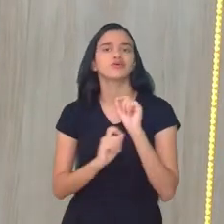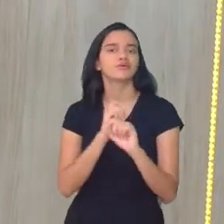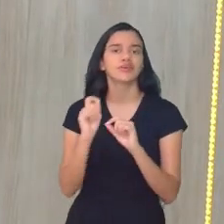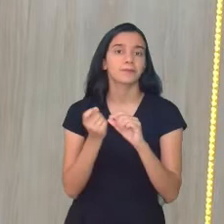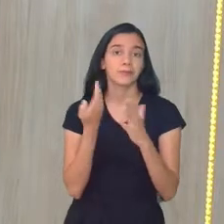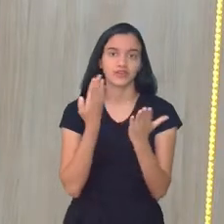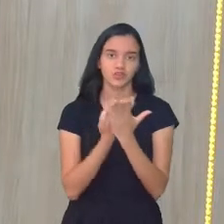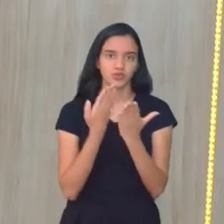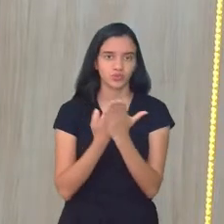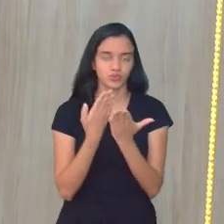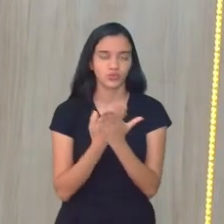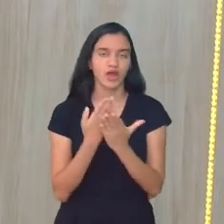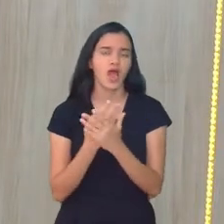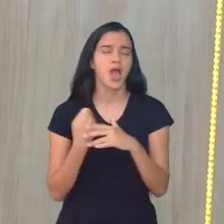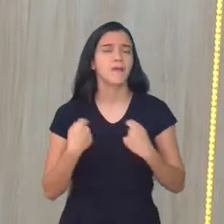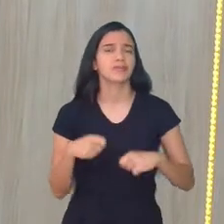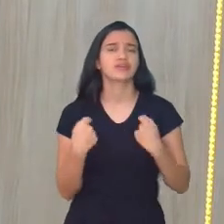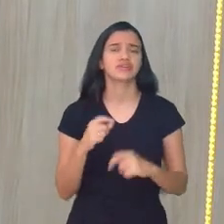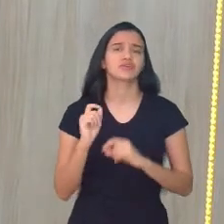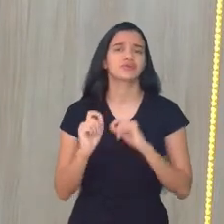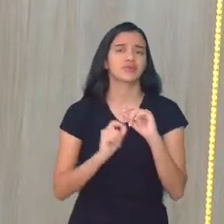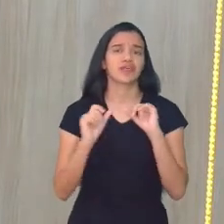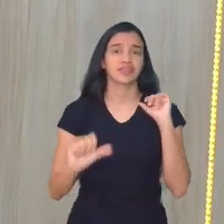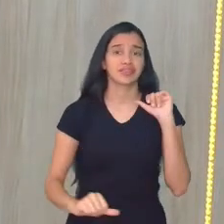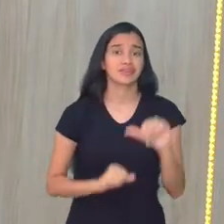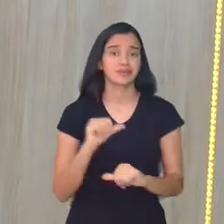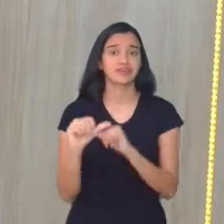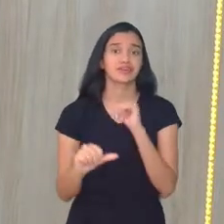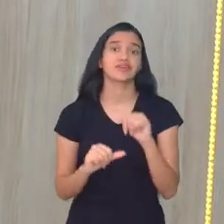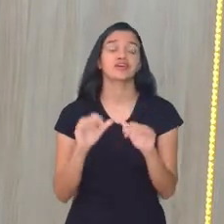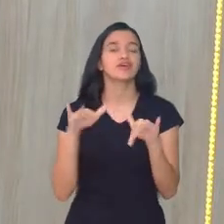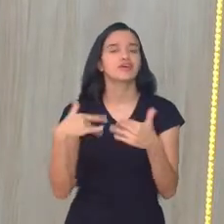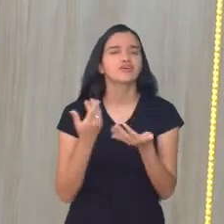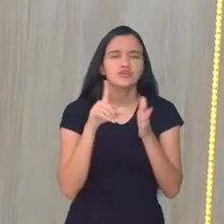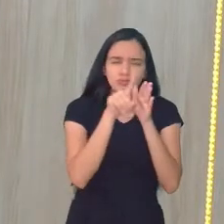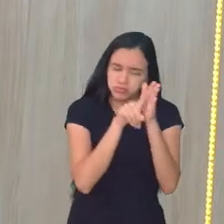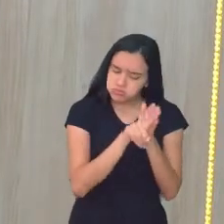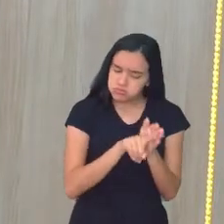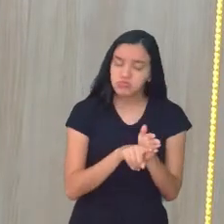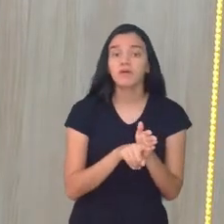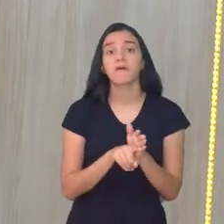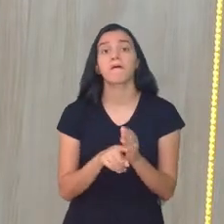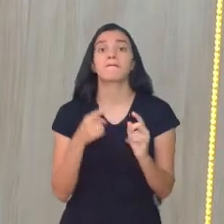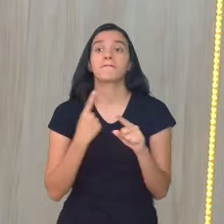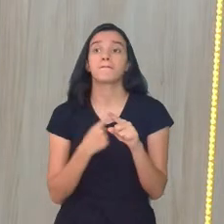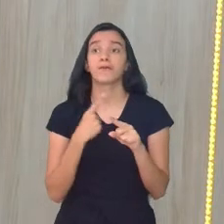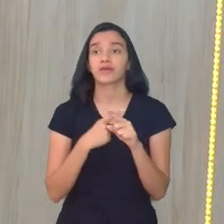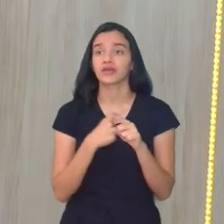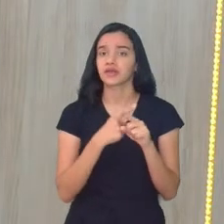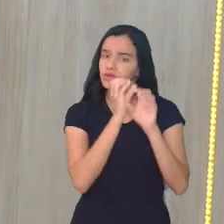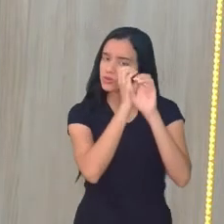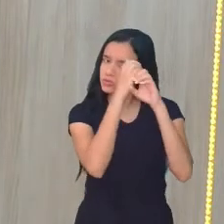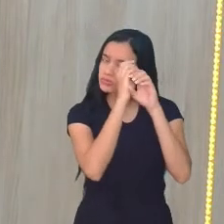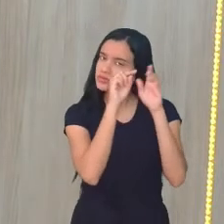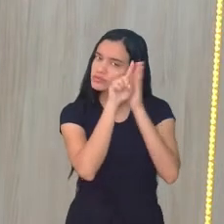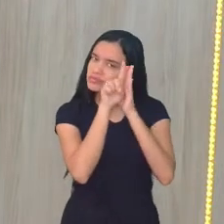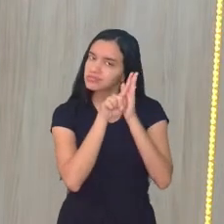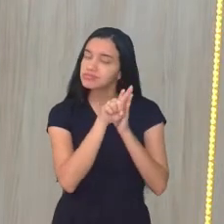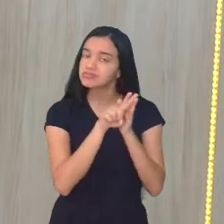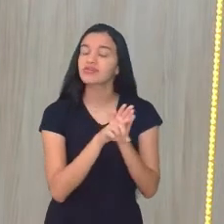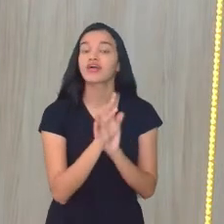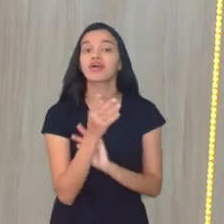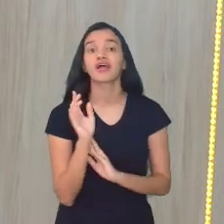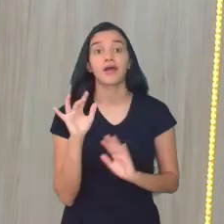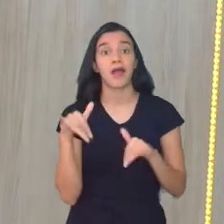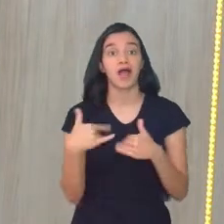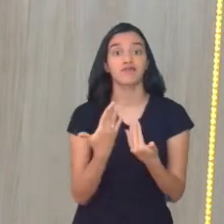para estudarmos, né, é preciso nos transformar em verdadeiros detetives. Porque o detetive, ele tem curiosidade e ele vai